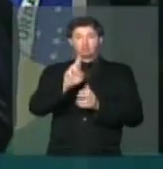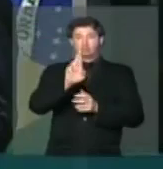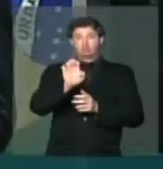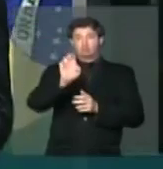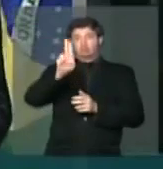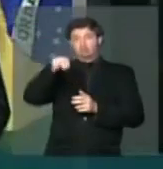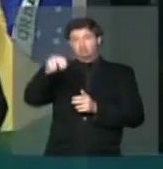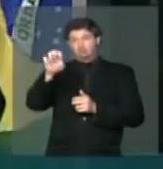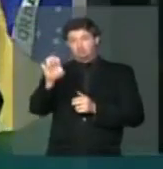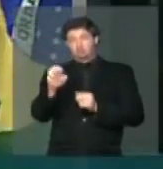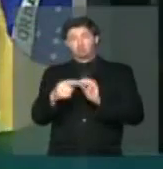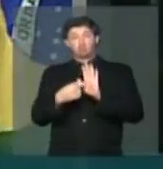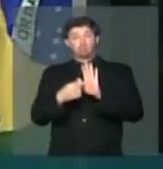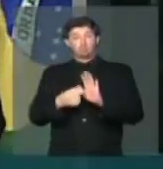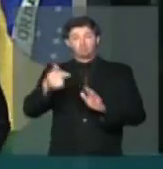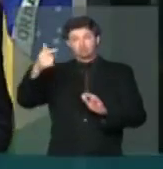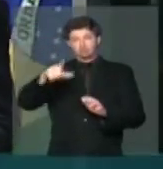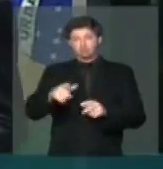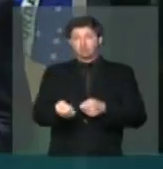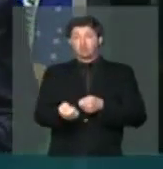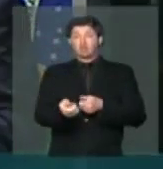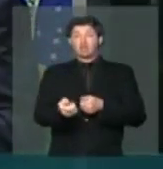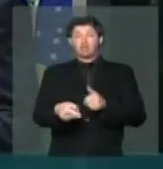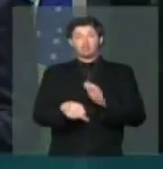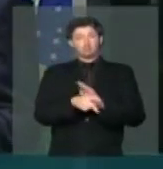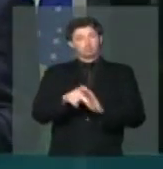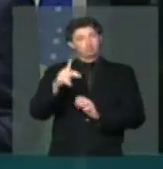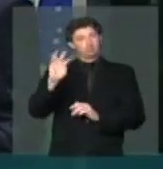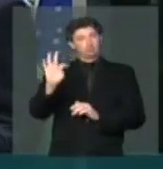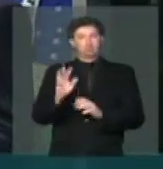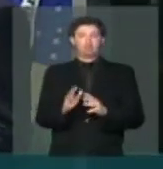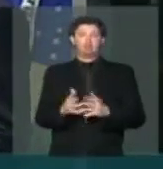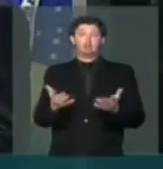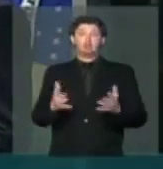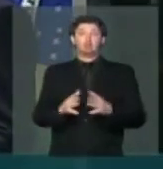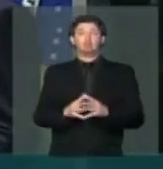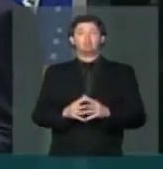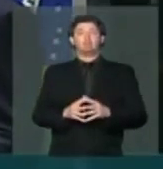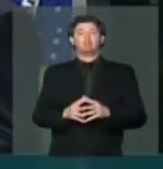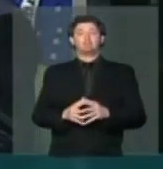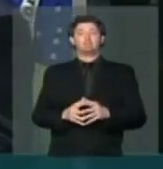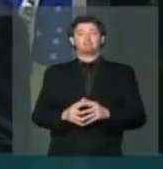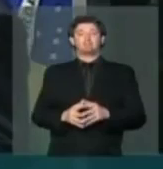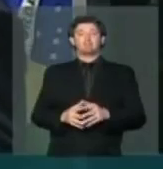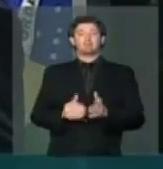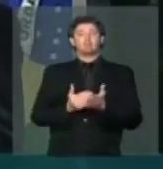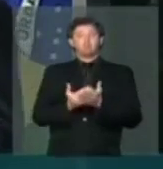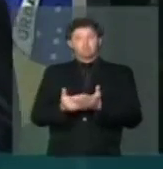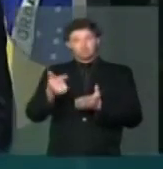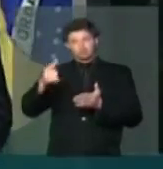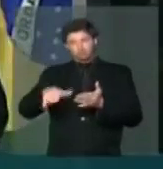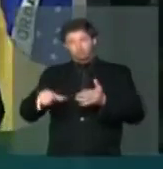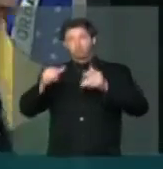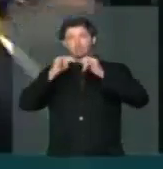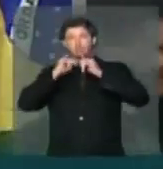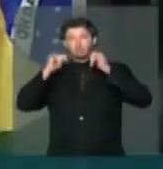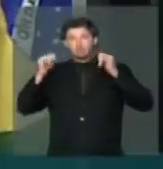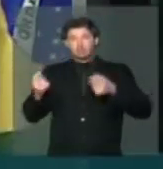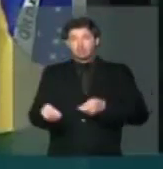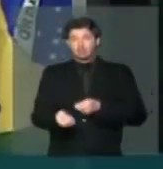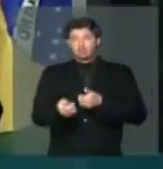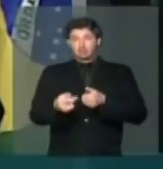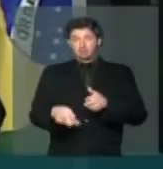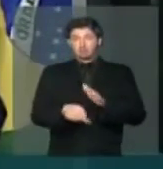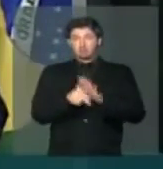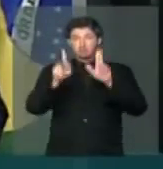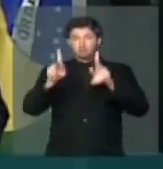se mostra como mais um engodo petista, ou seja, mais um início de propaganda enganosa para